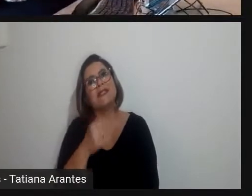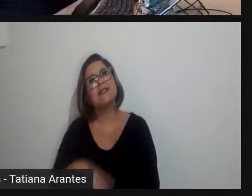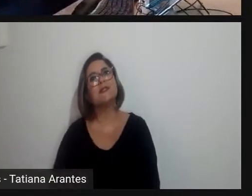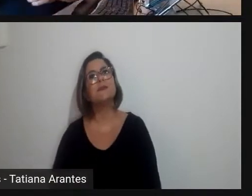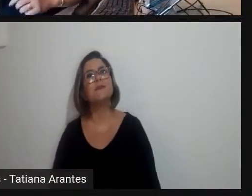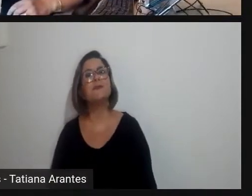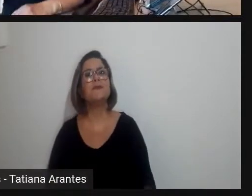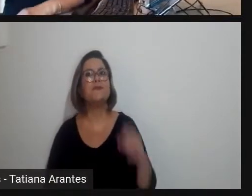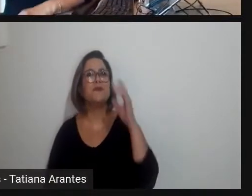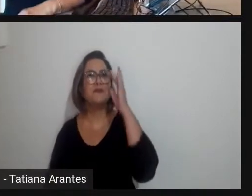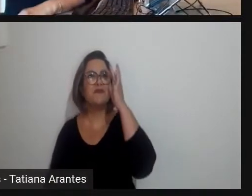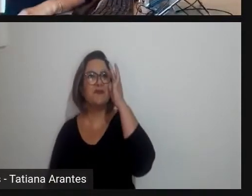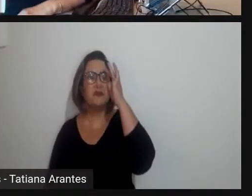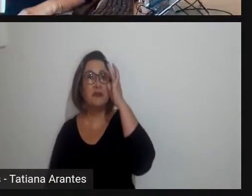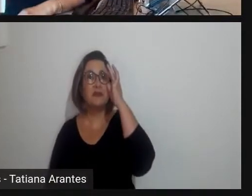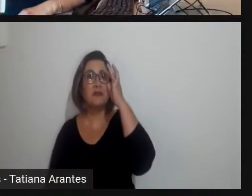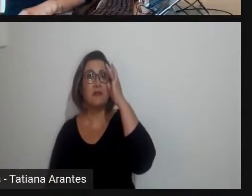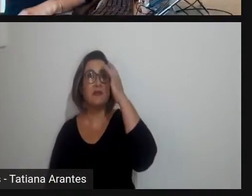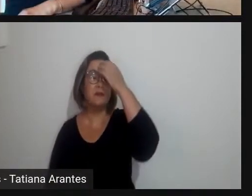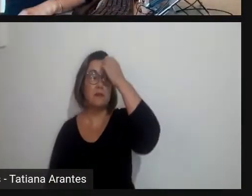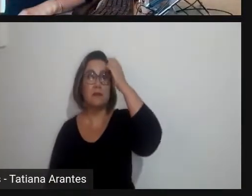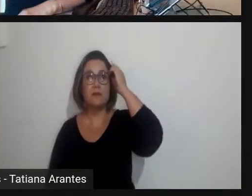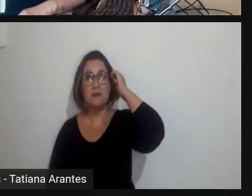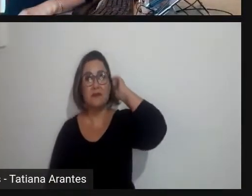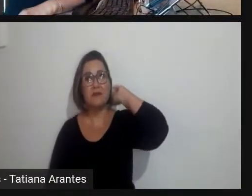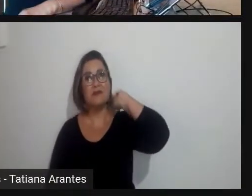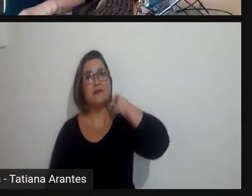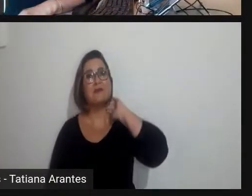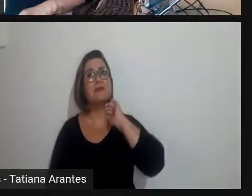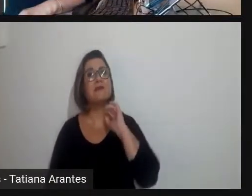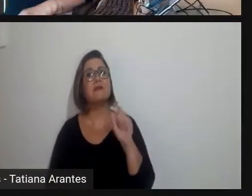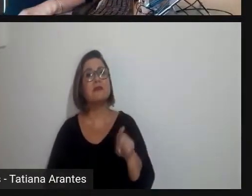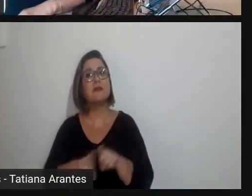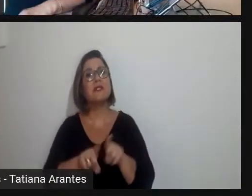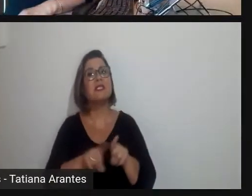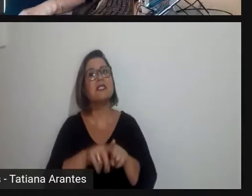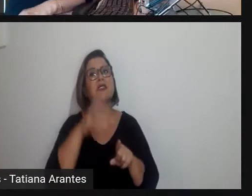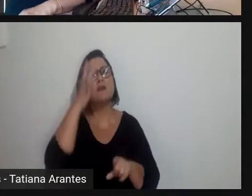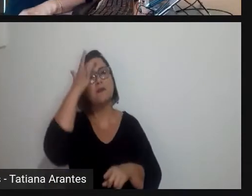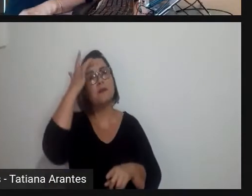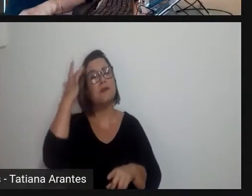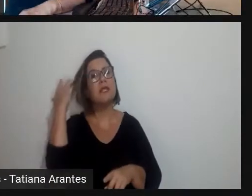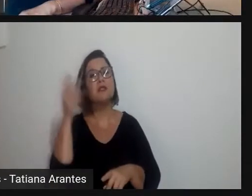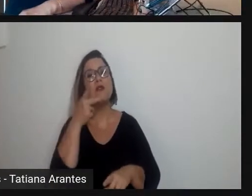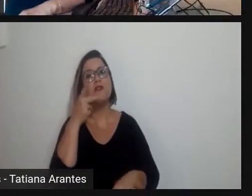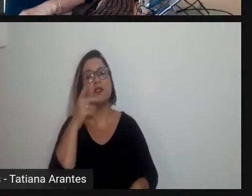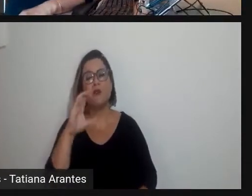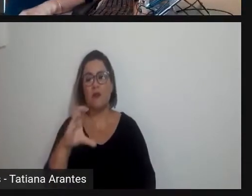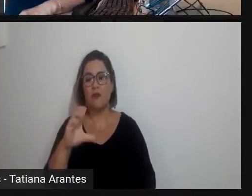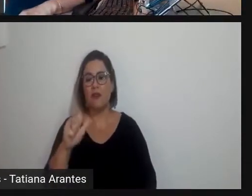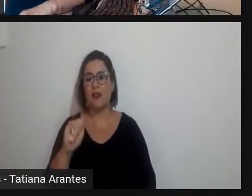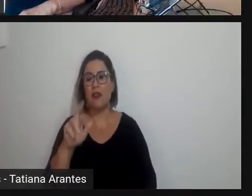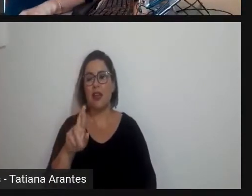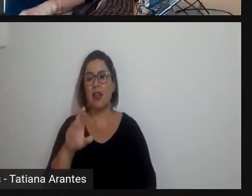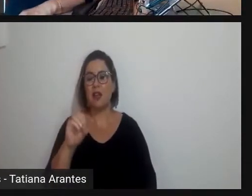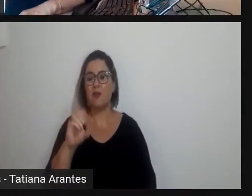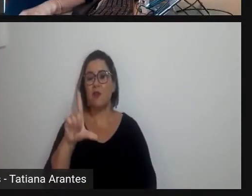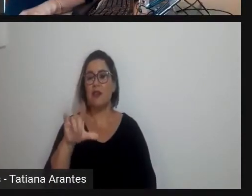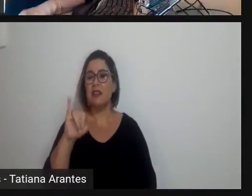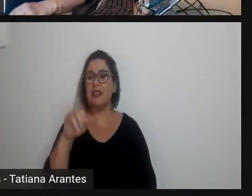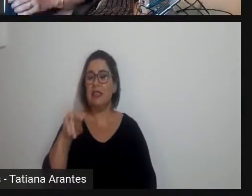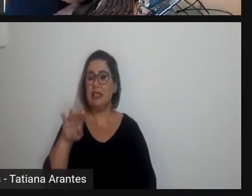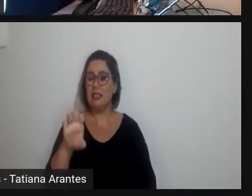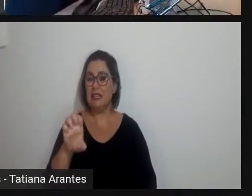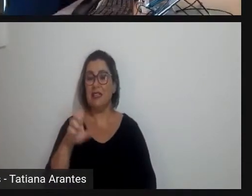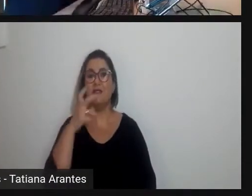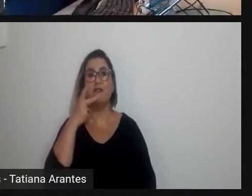com... Gostaria que você fizesse um comentário a respeito de uma fala que a Caroline Dantas colocou aqui para a gente. Ela colocou